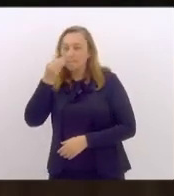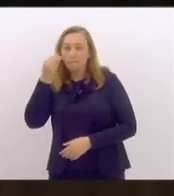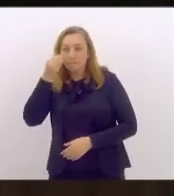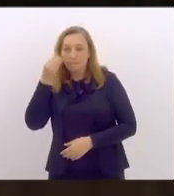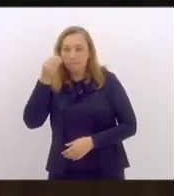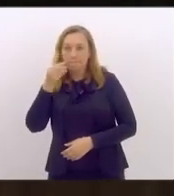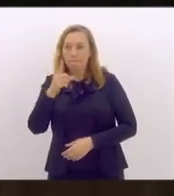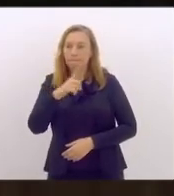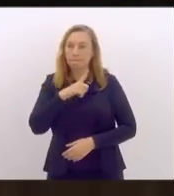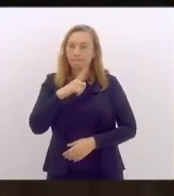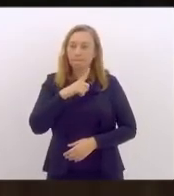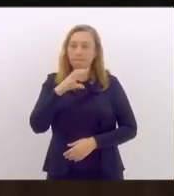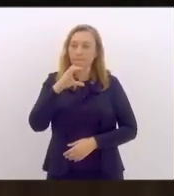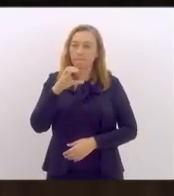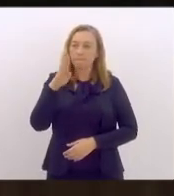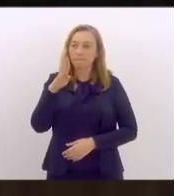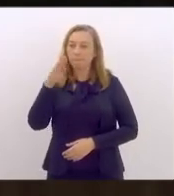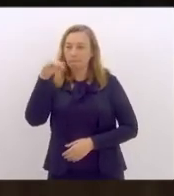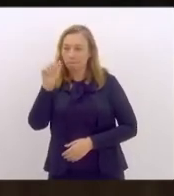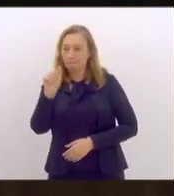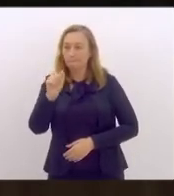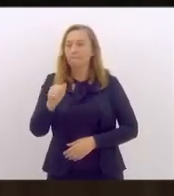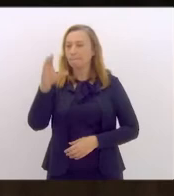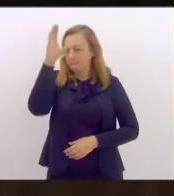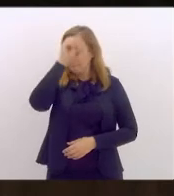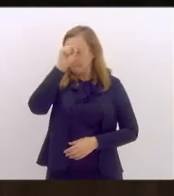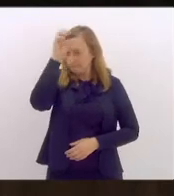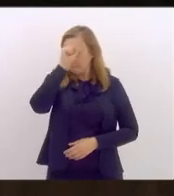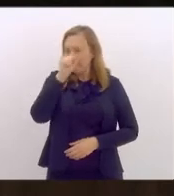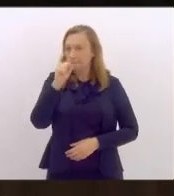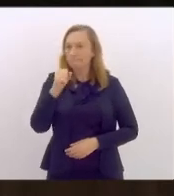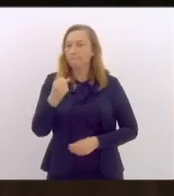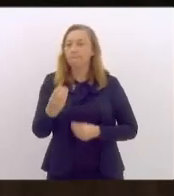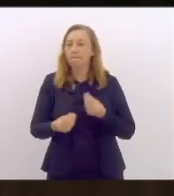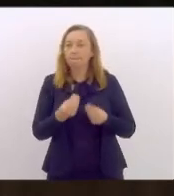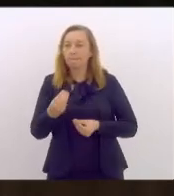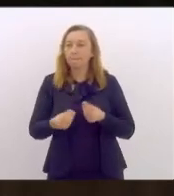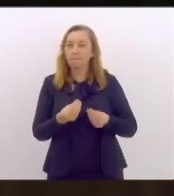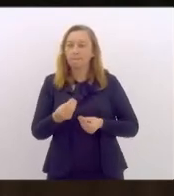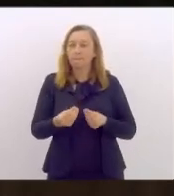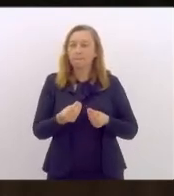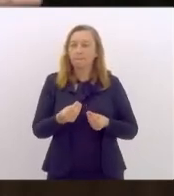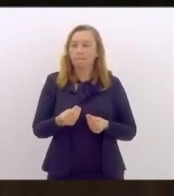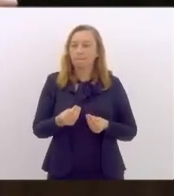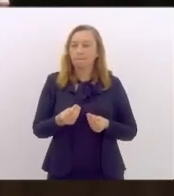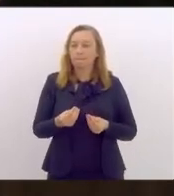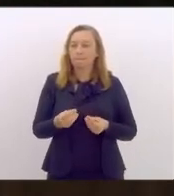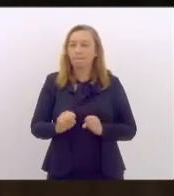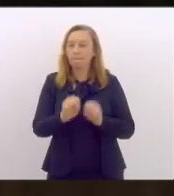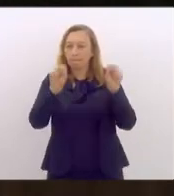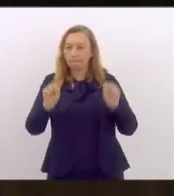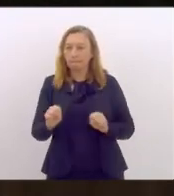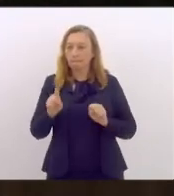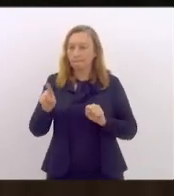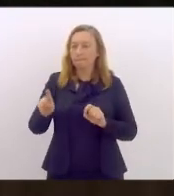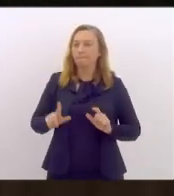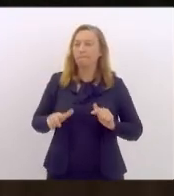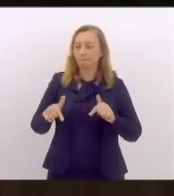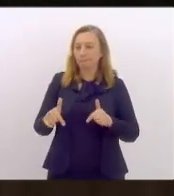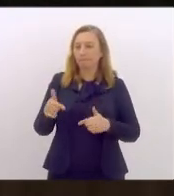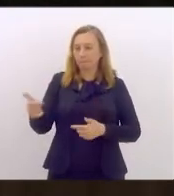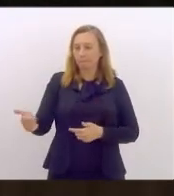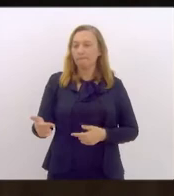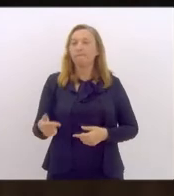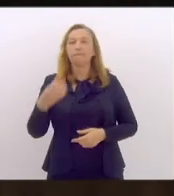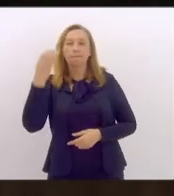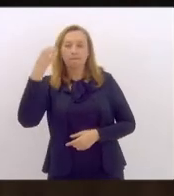eh em Cuba né esteve em Cuba Aprendeu né Como funcionava o programa cubano que é matriz para o programa brasileiro em